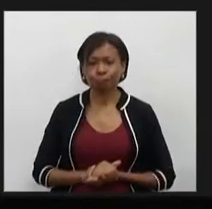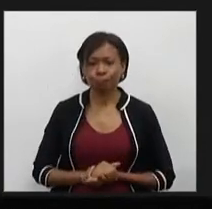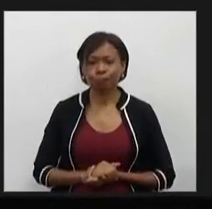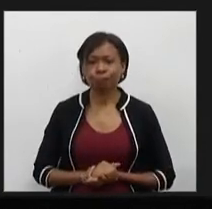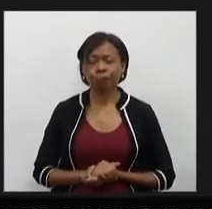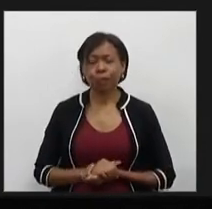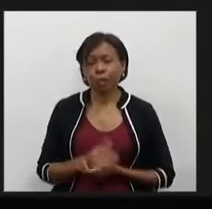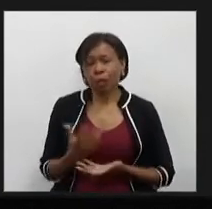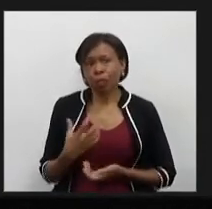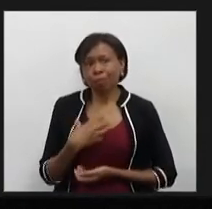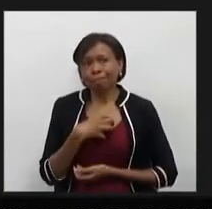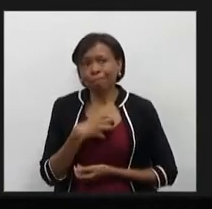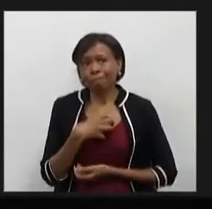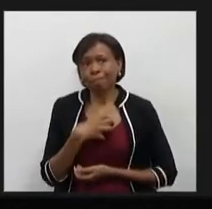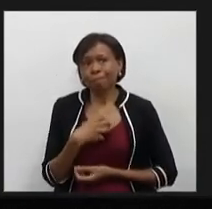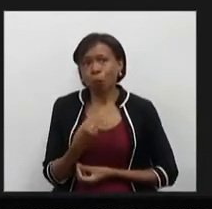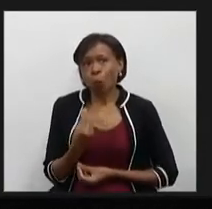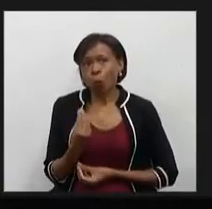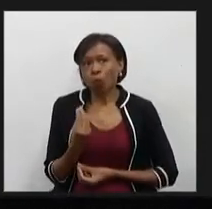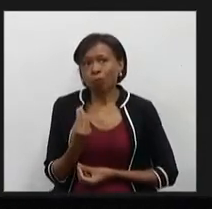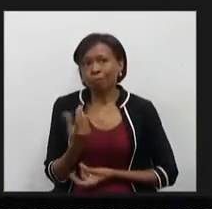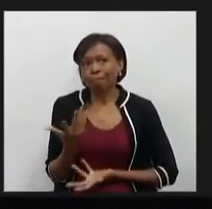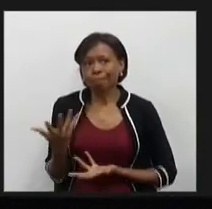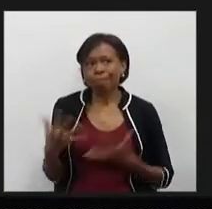eu fico assim, sem saber o que fazer,